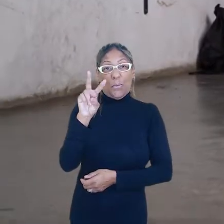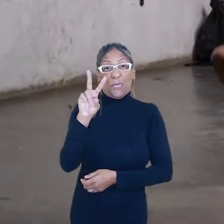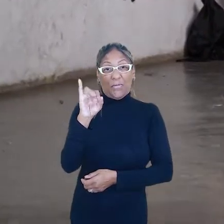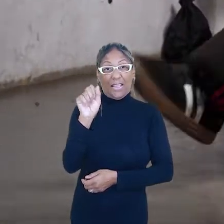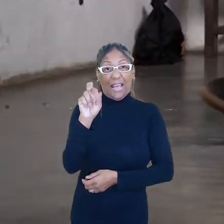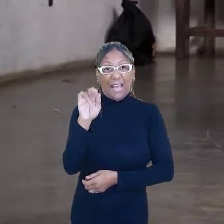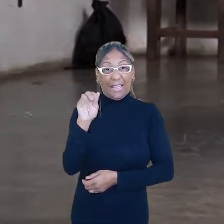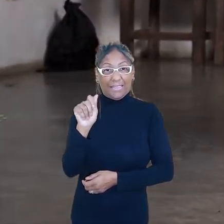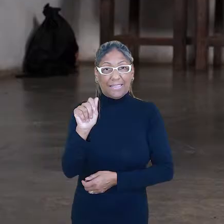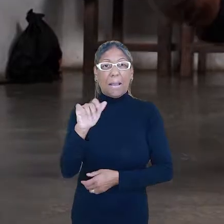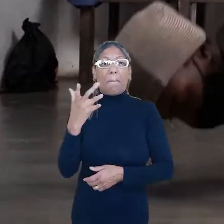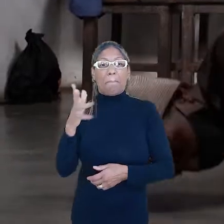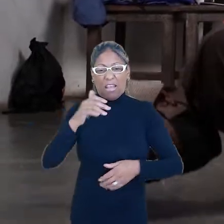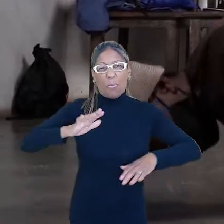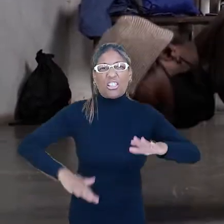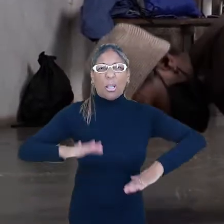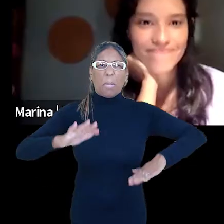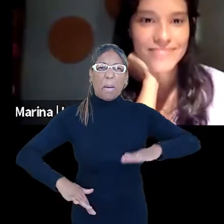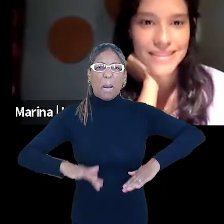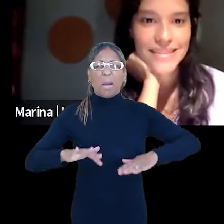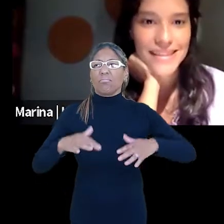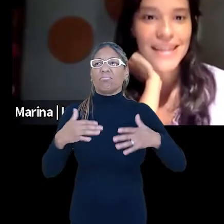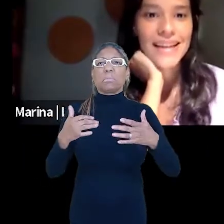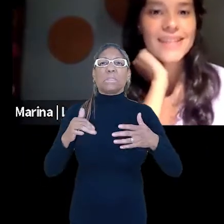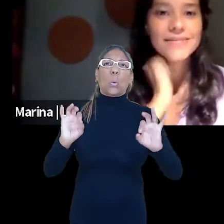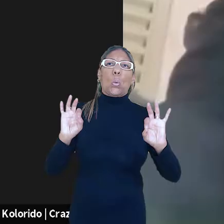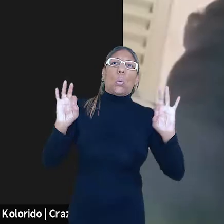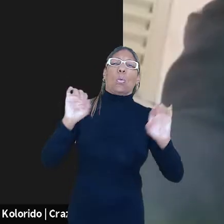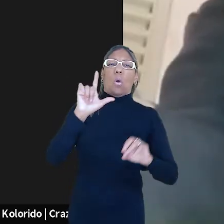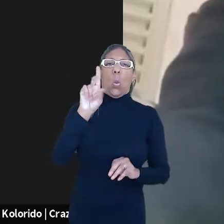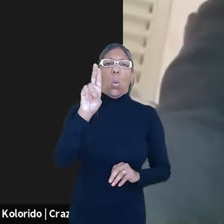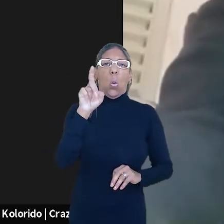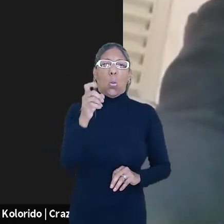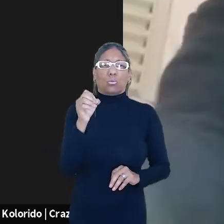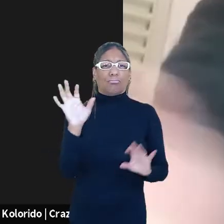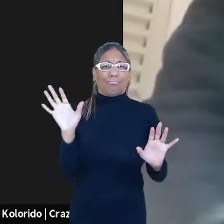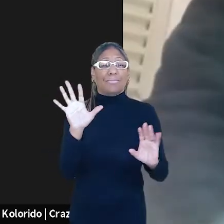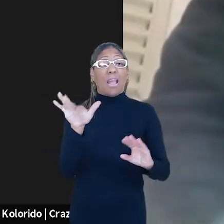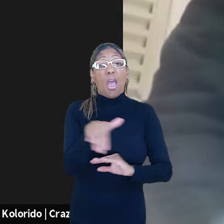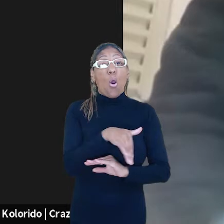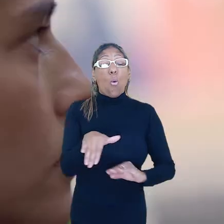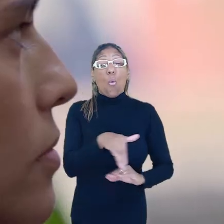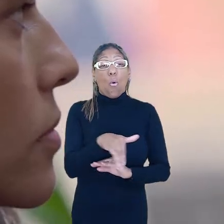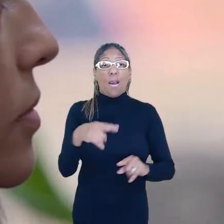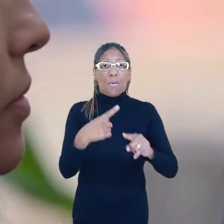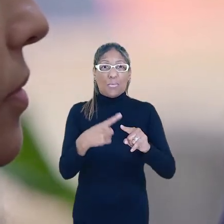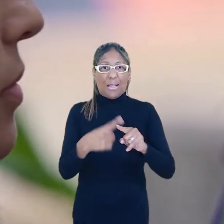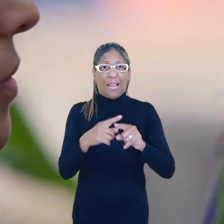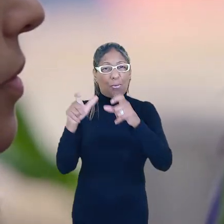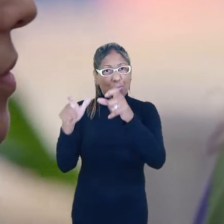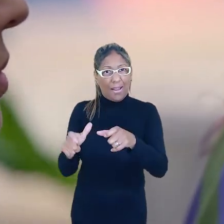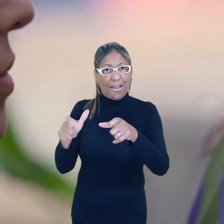lá, leva a caixinha, assim vai. Para nós não tem luxo. É rua, não tem o que fazer. Camila. Porque acho que a